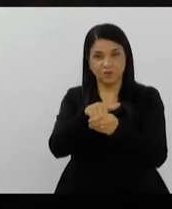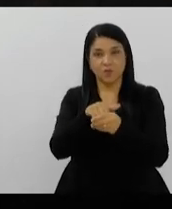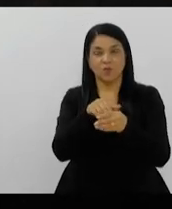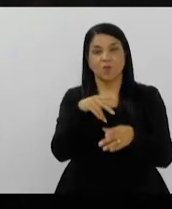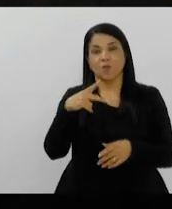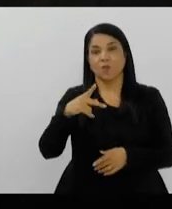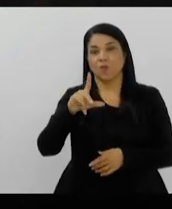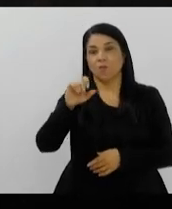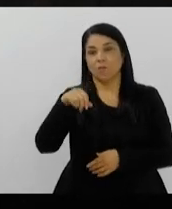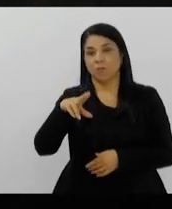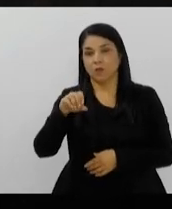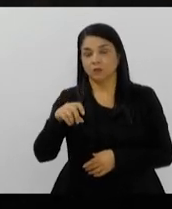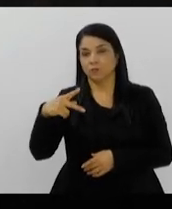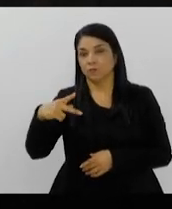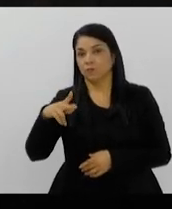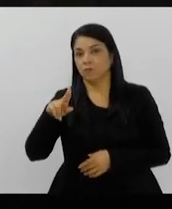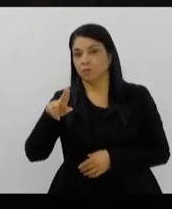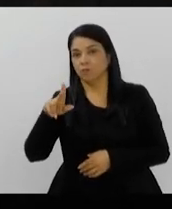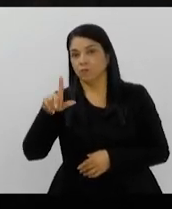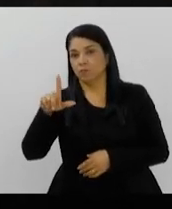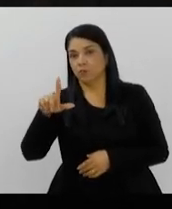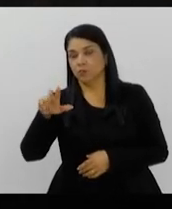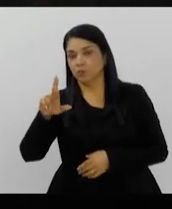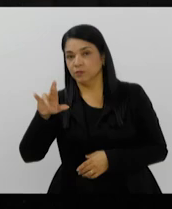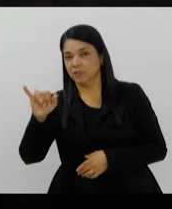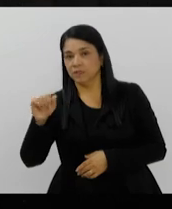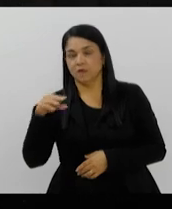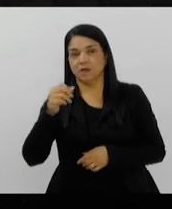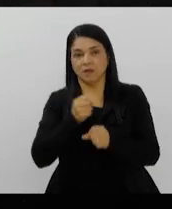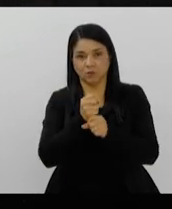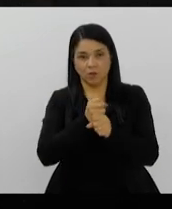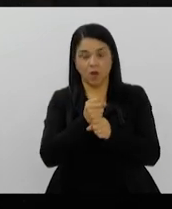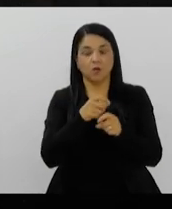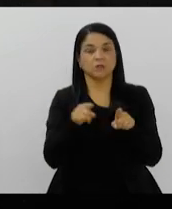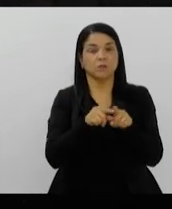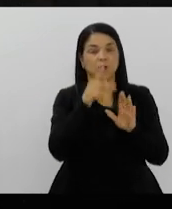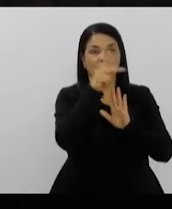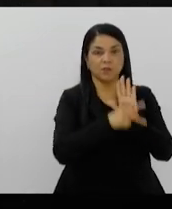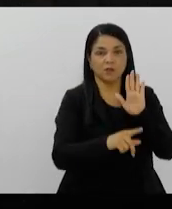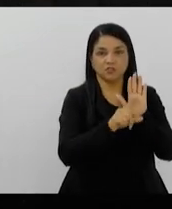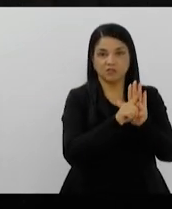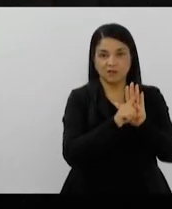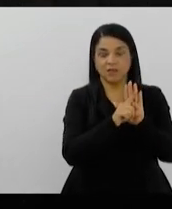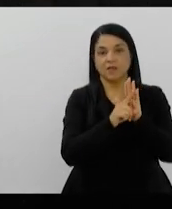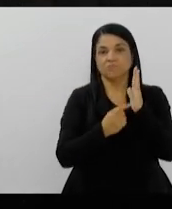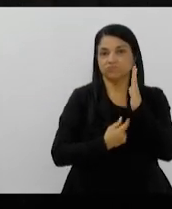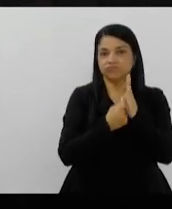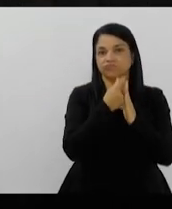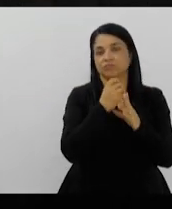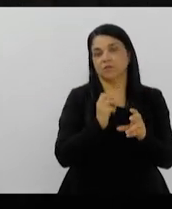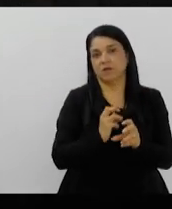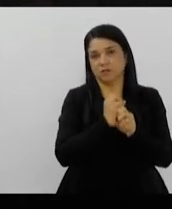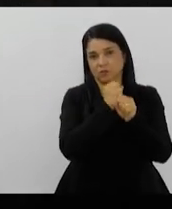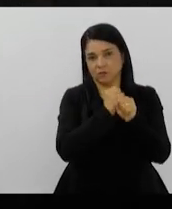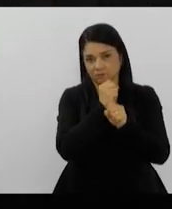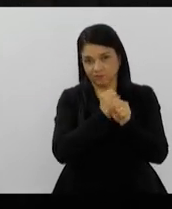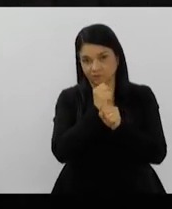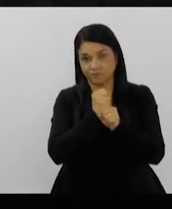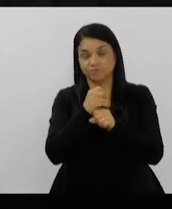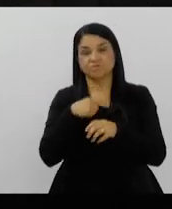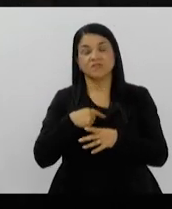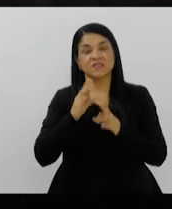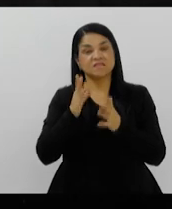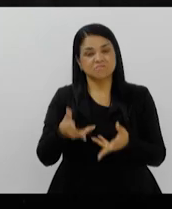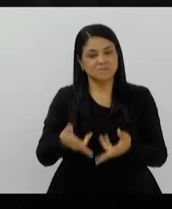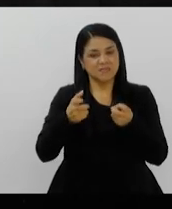plano plurianual, sobre o projeto de lei orçamentária anual, a gente percebe o quanto que, mesmo tendo vendido